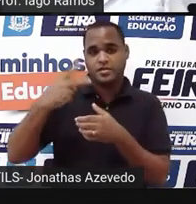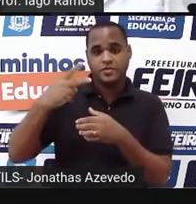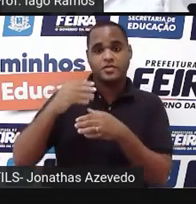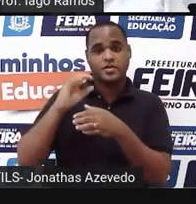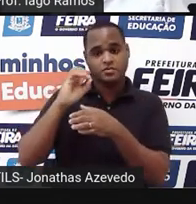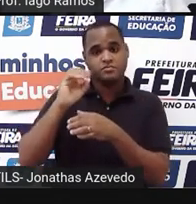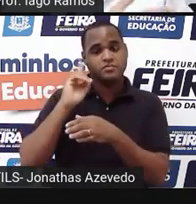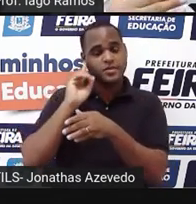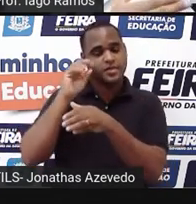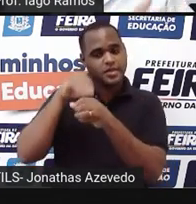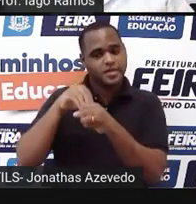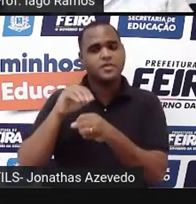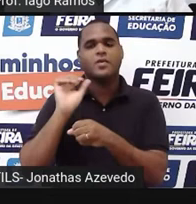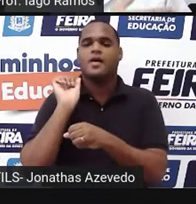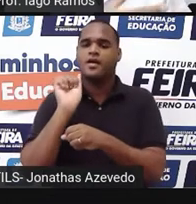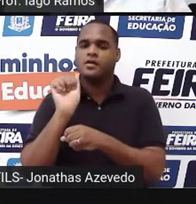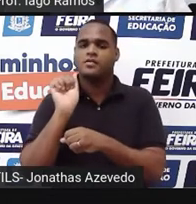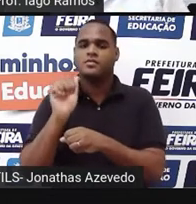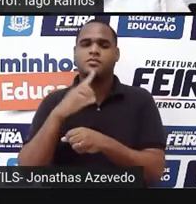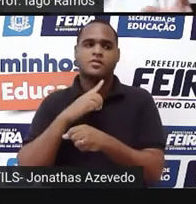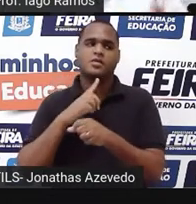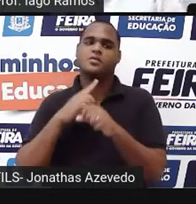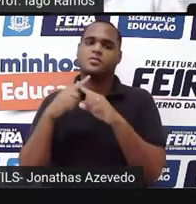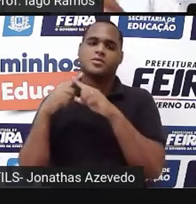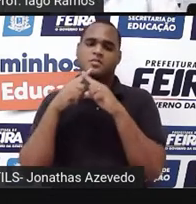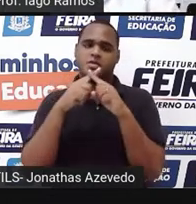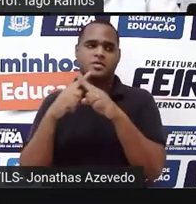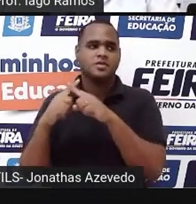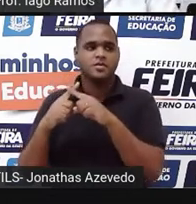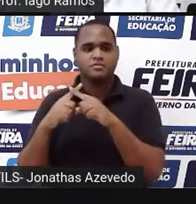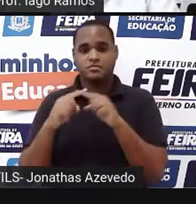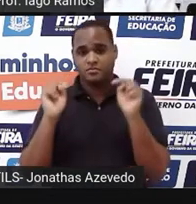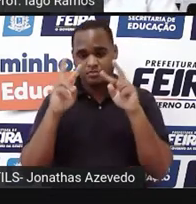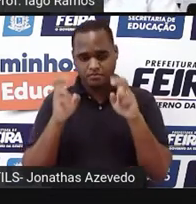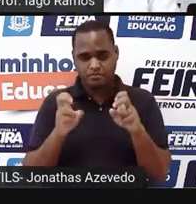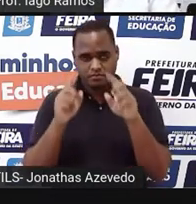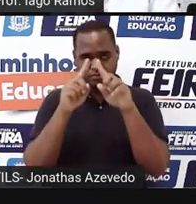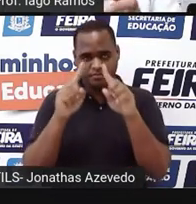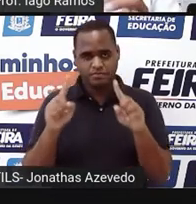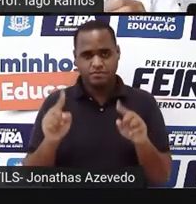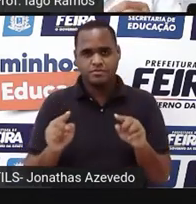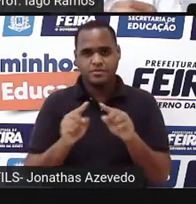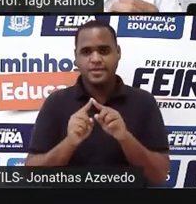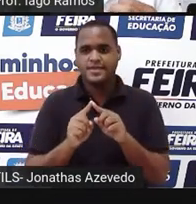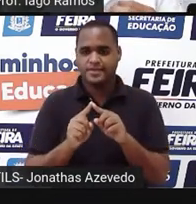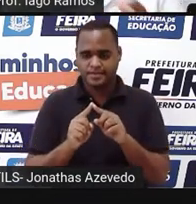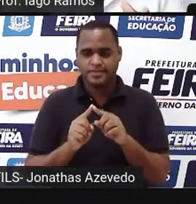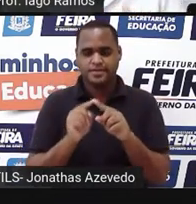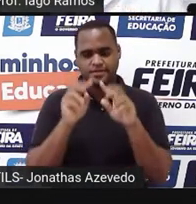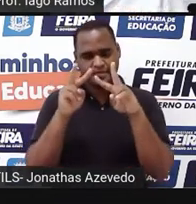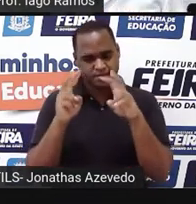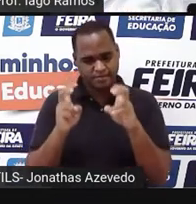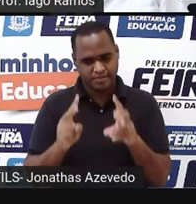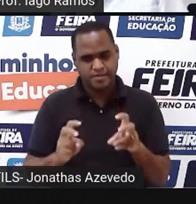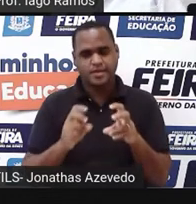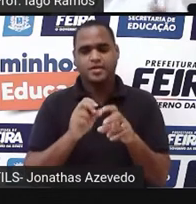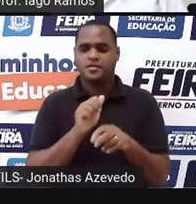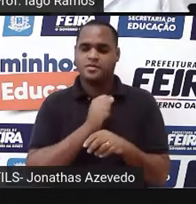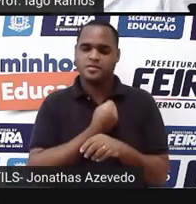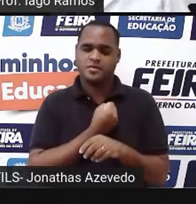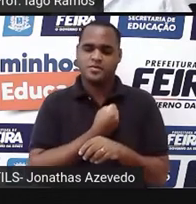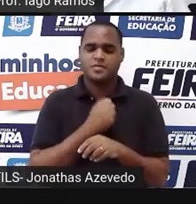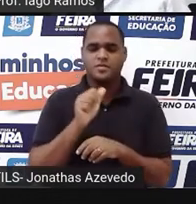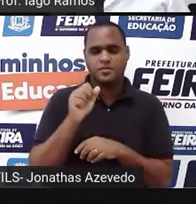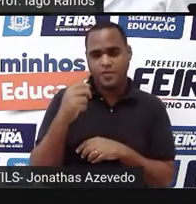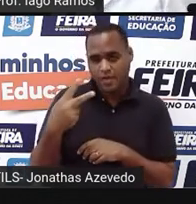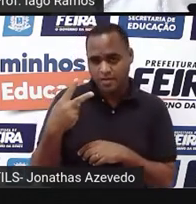O A, o coeficiente que multiplica o termo quadrático, né? O termo que está elevado a 2. O